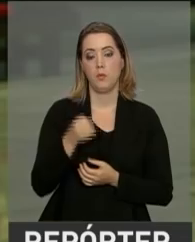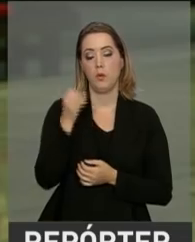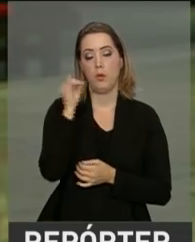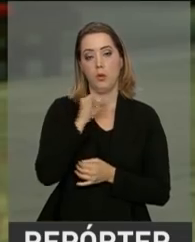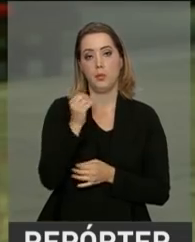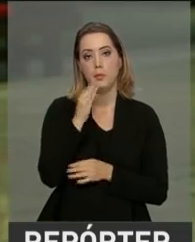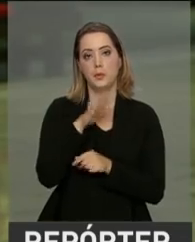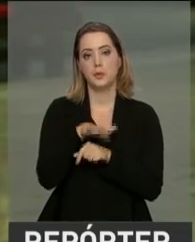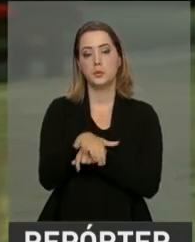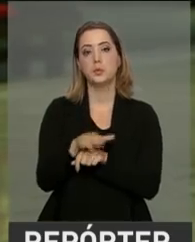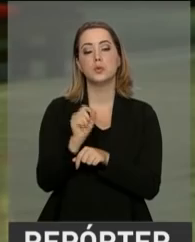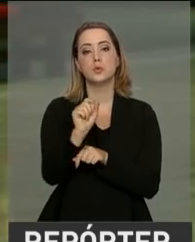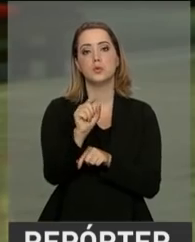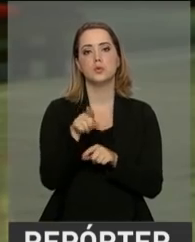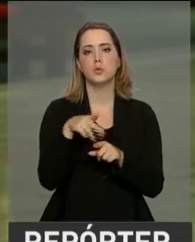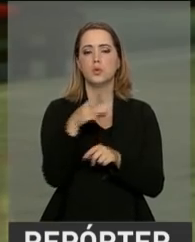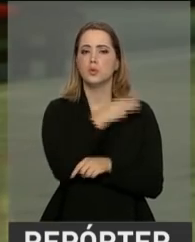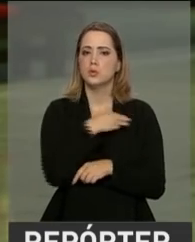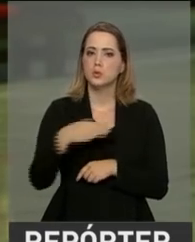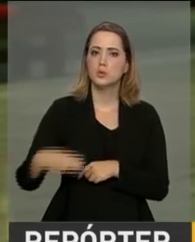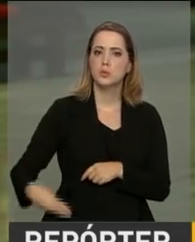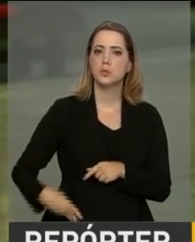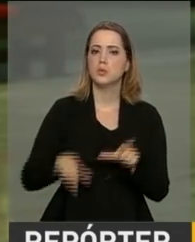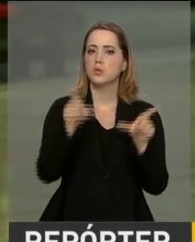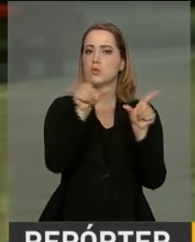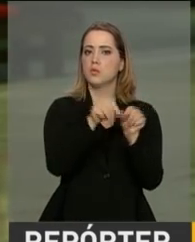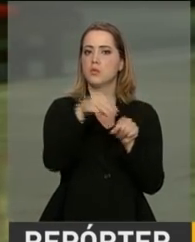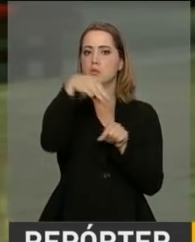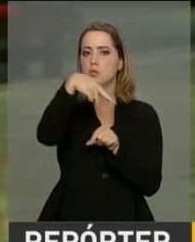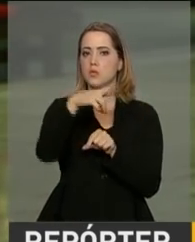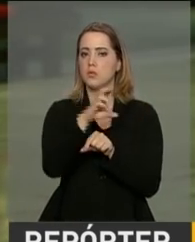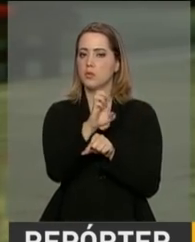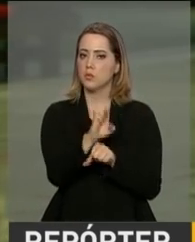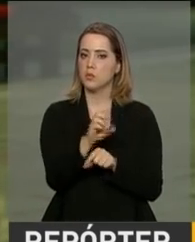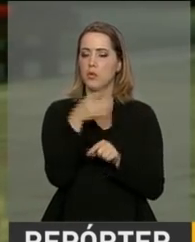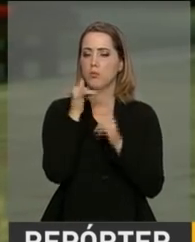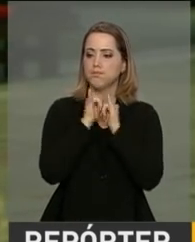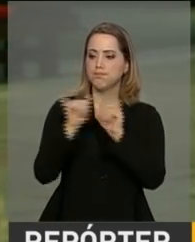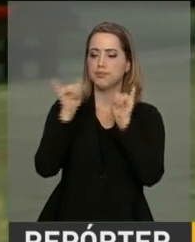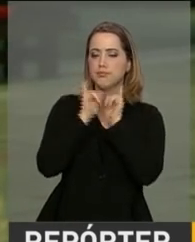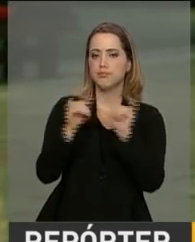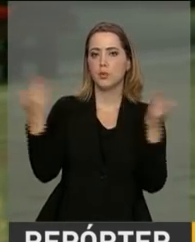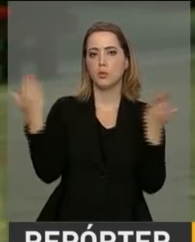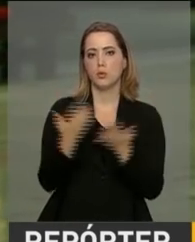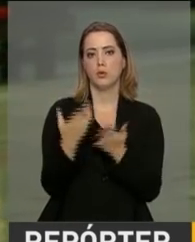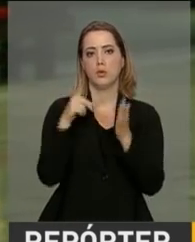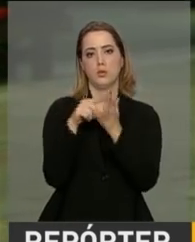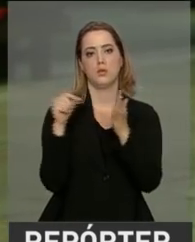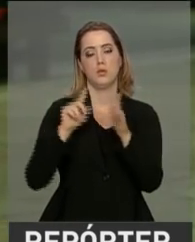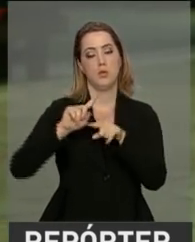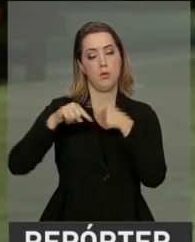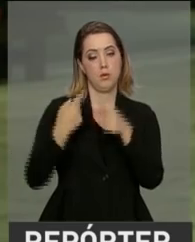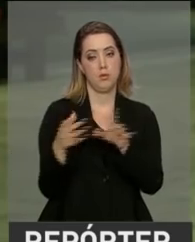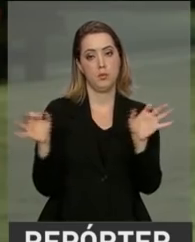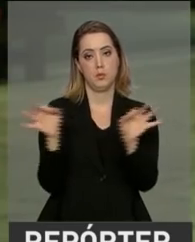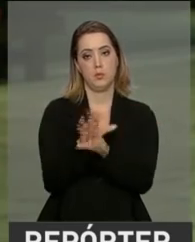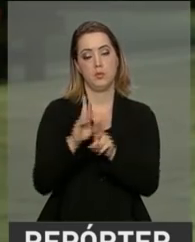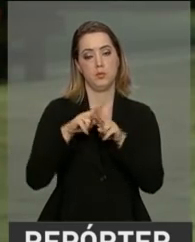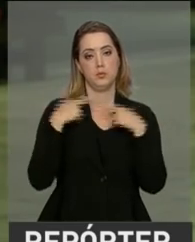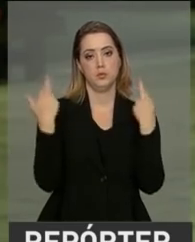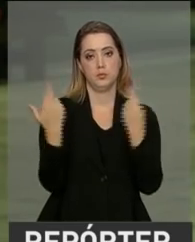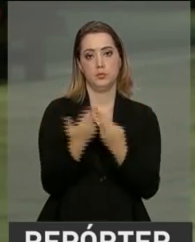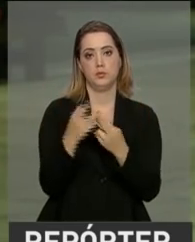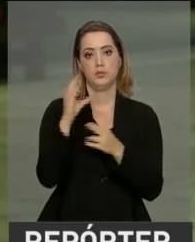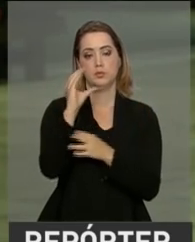Boa noite, Jaime, o ministro das relações exteriores, fez uma série de anúncios aqui no Palácio do Planalto, logo depois do encerramento desta